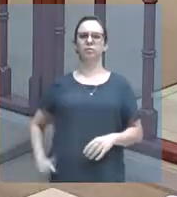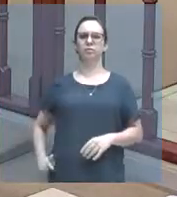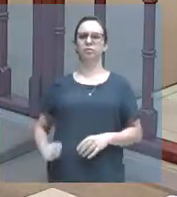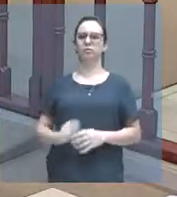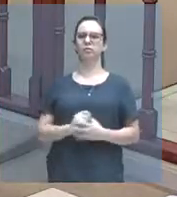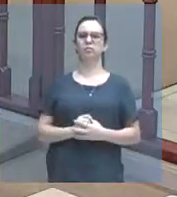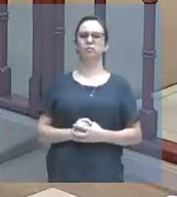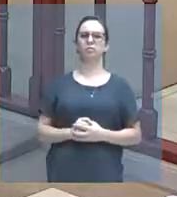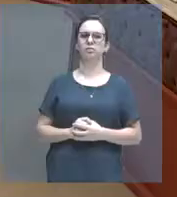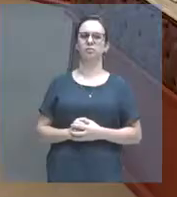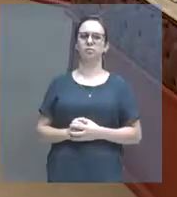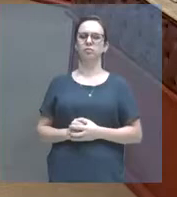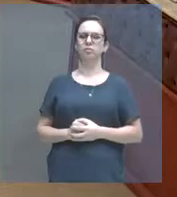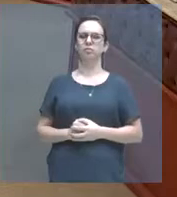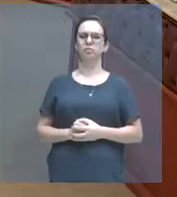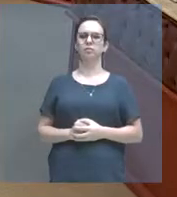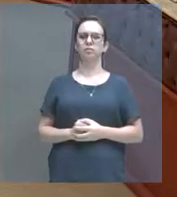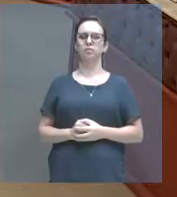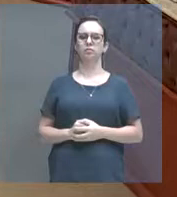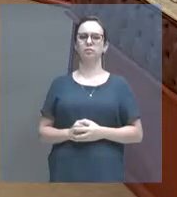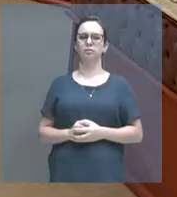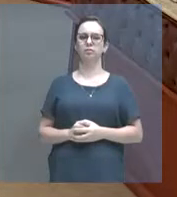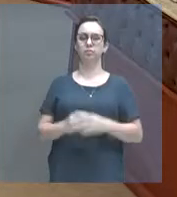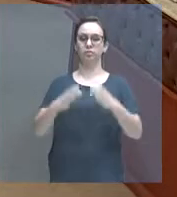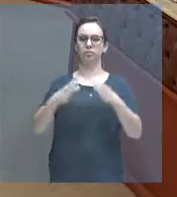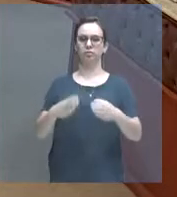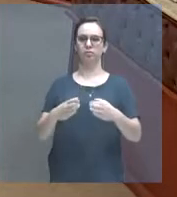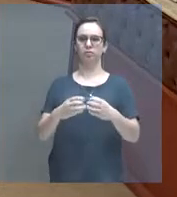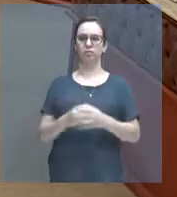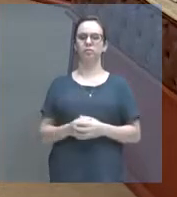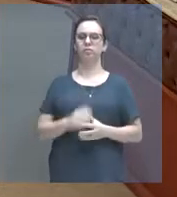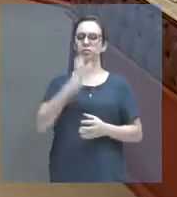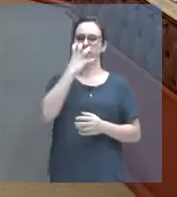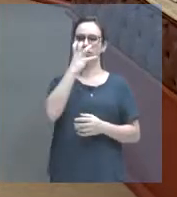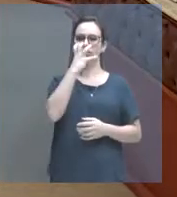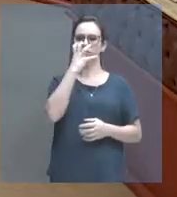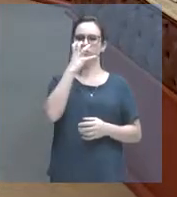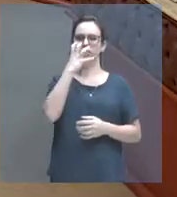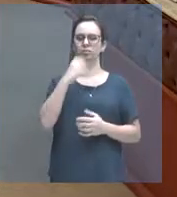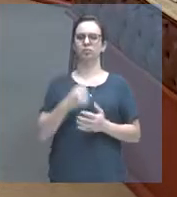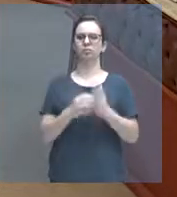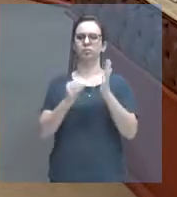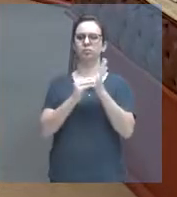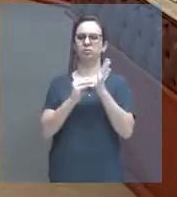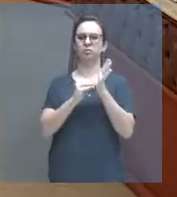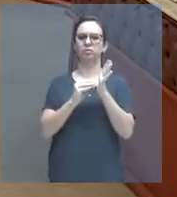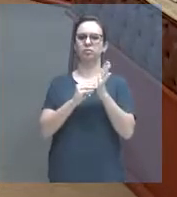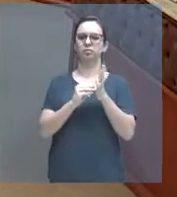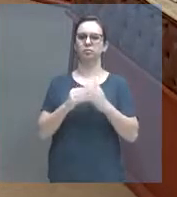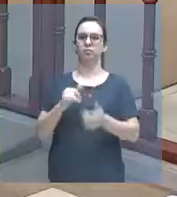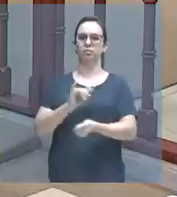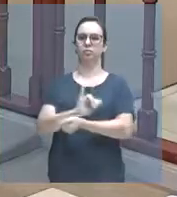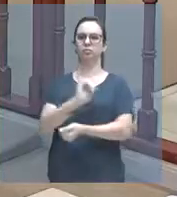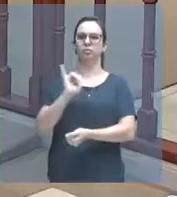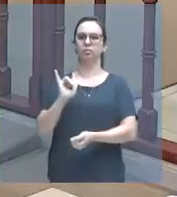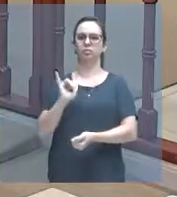solenidade, representando o presidente Alexandre Cobra Vêncio, ausente por compromissos